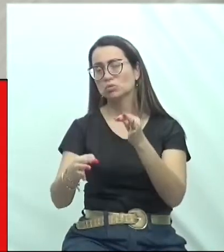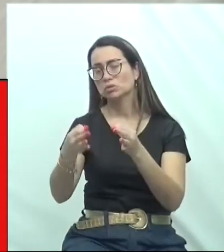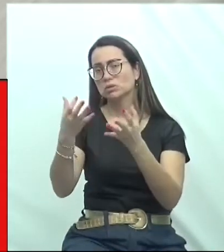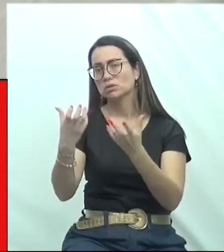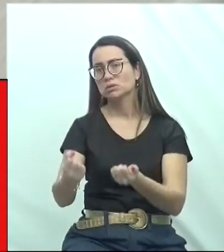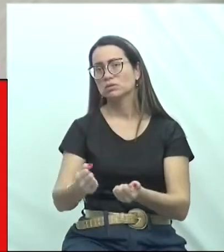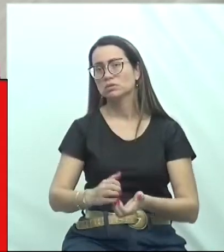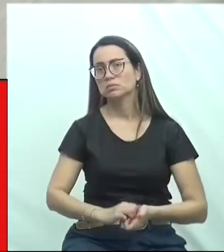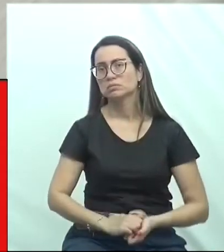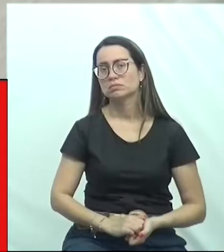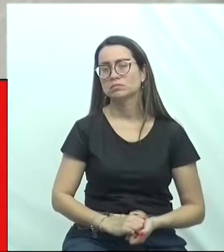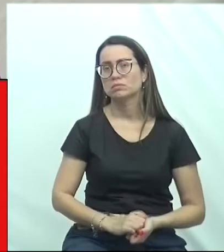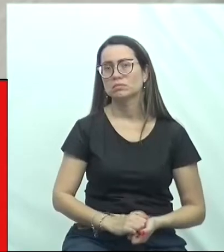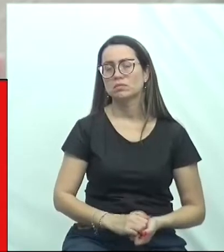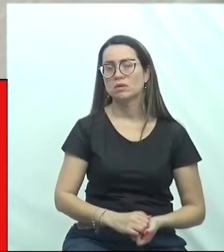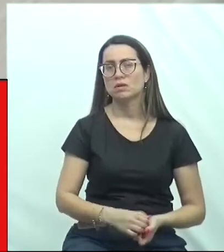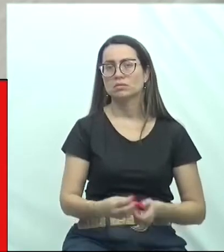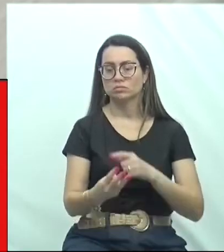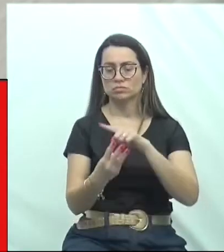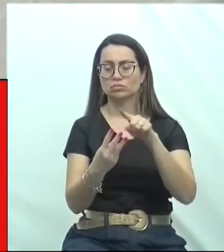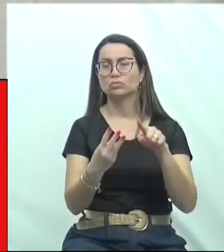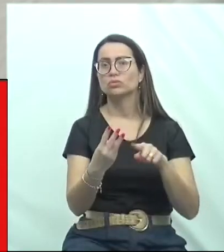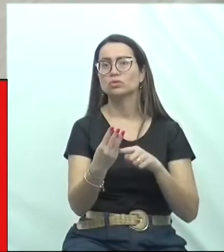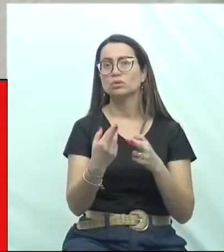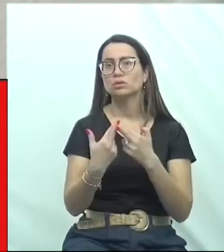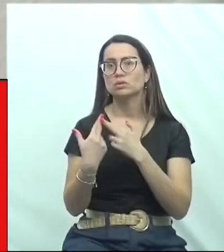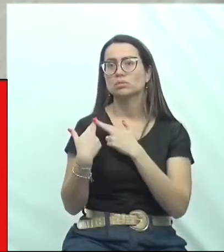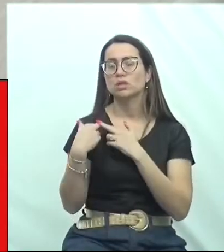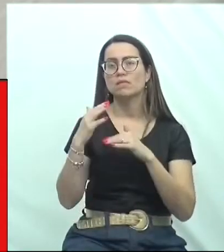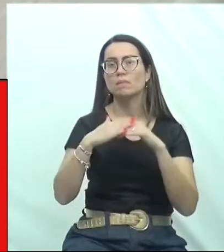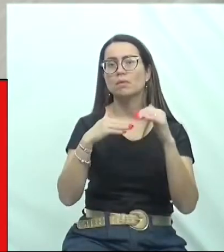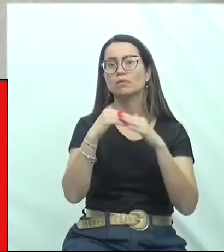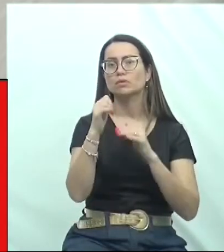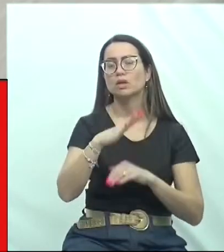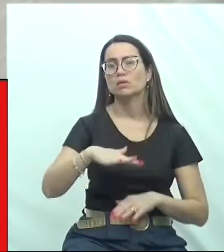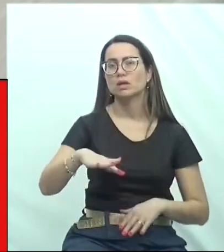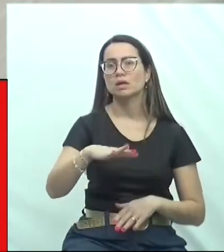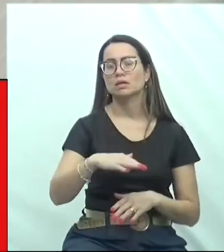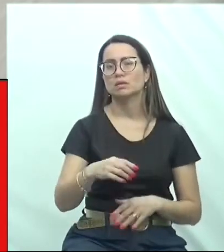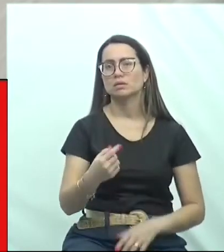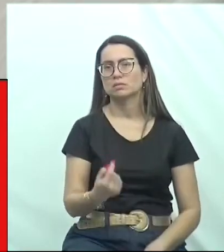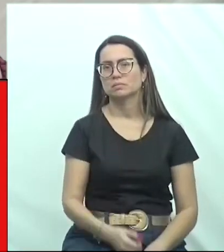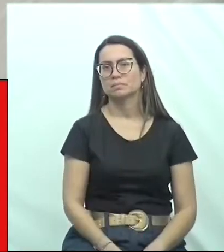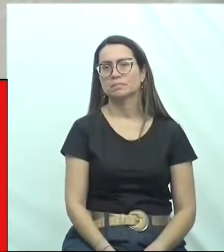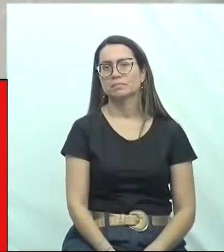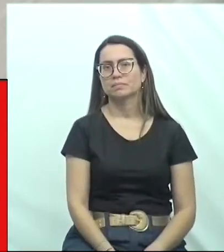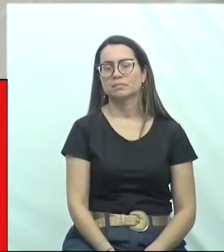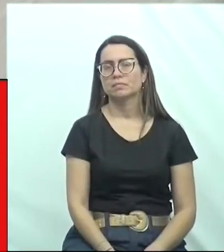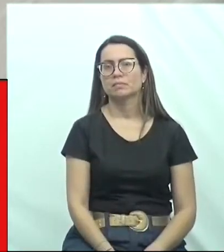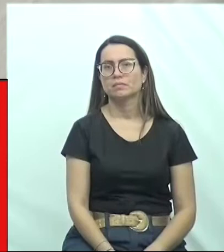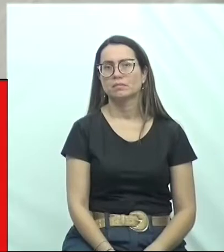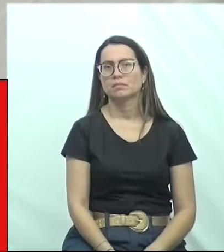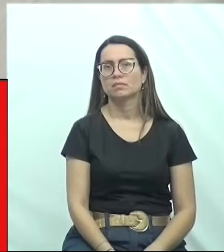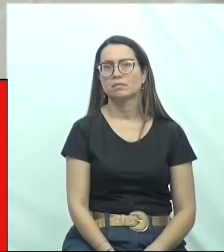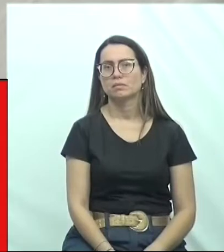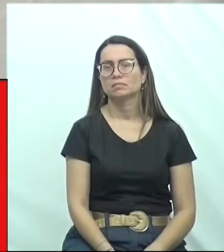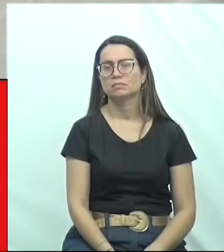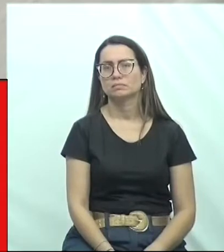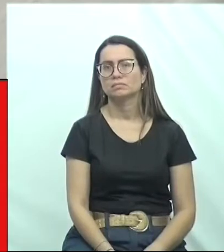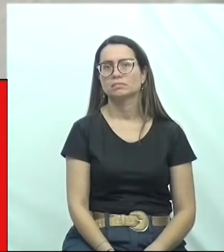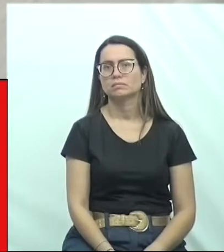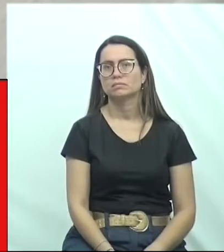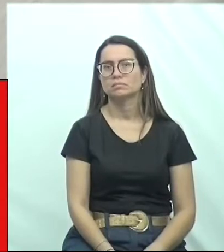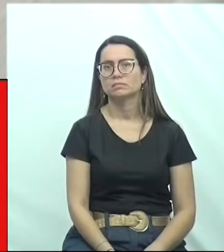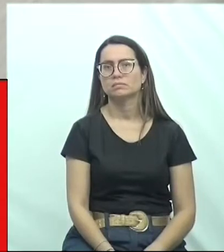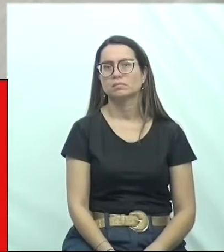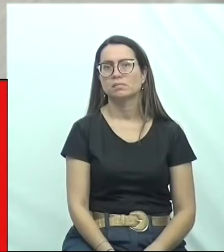sou técnica, ela é técnica, ele é técnico, doutora, a gente tem que estar lá para seguir normas. Não é um órgão só, mas sim todos vários, os generados. Vários, melhor ainda, tá, gente?